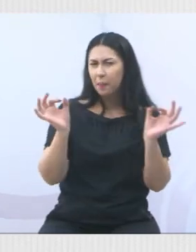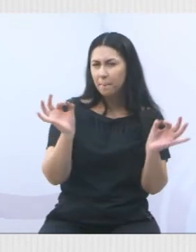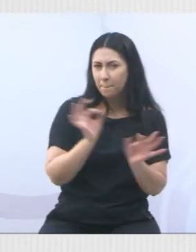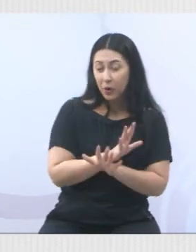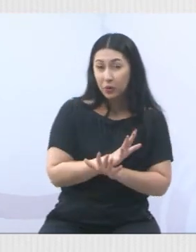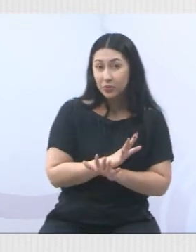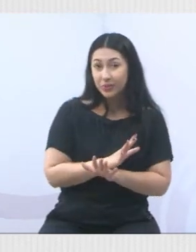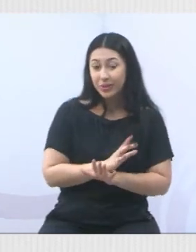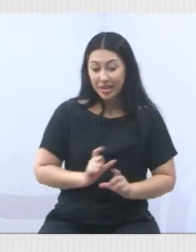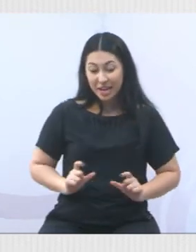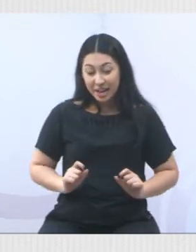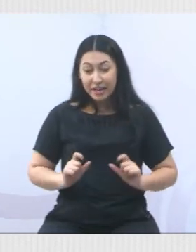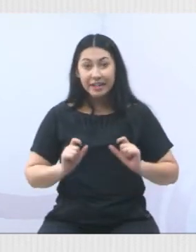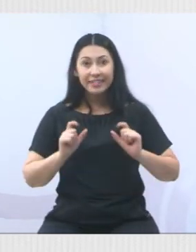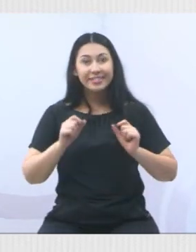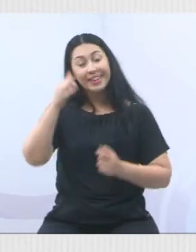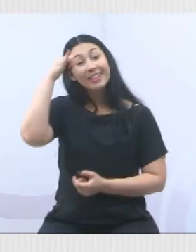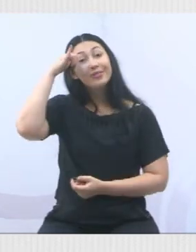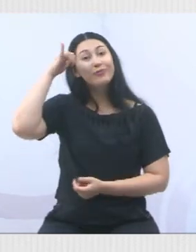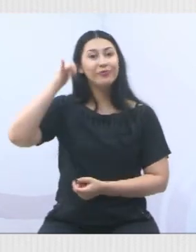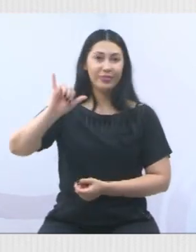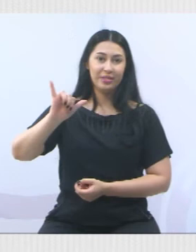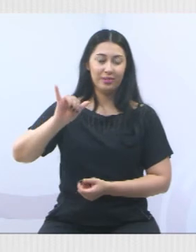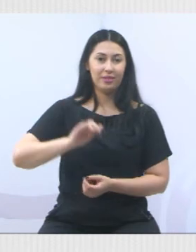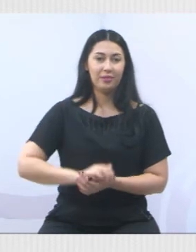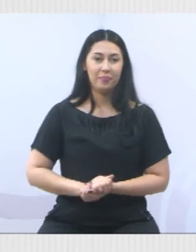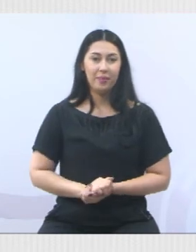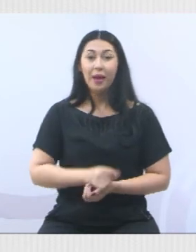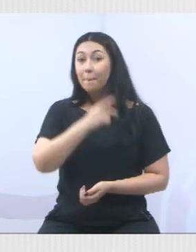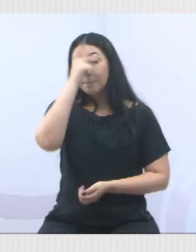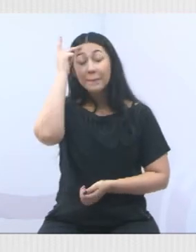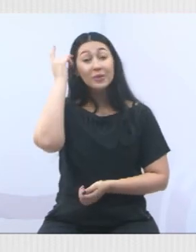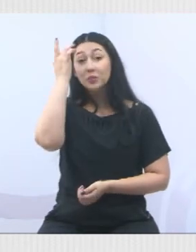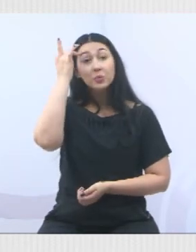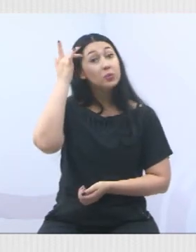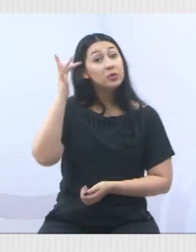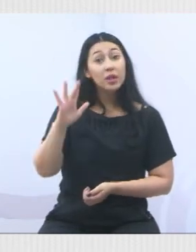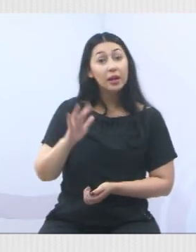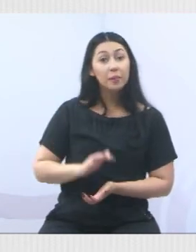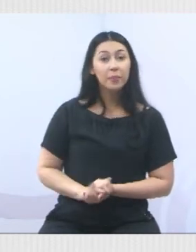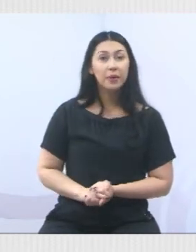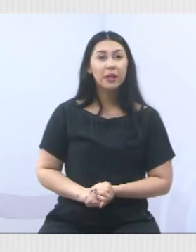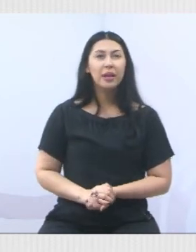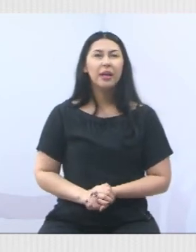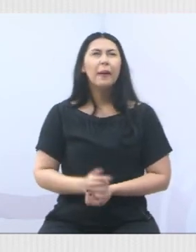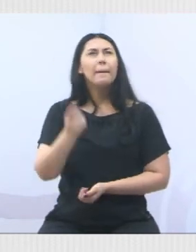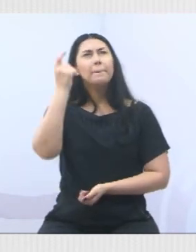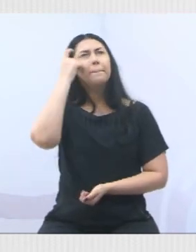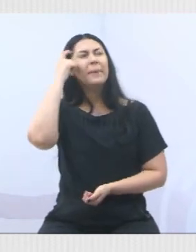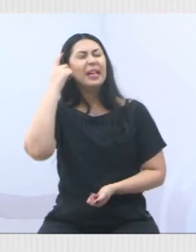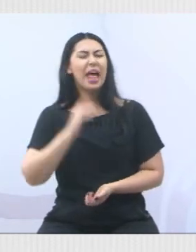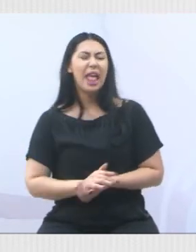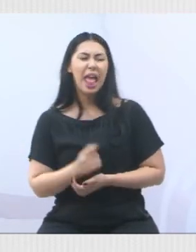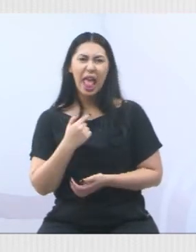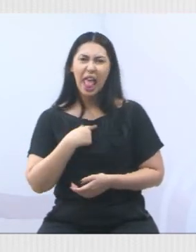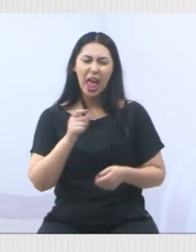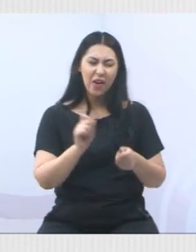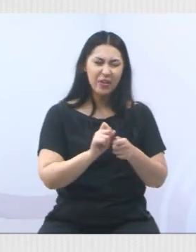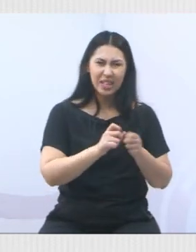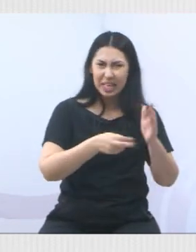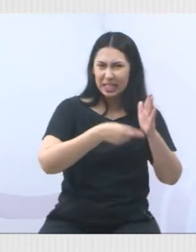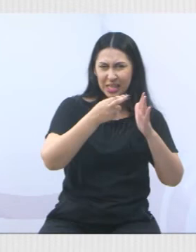vai evitar câncer no testículo do animal. Muitas pessoas não se dão conta disso, preferem não castrar o seu